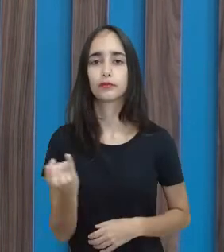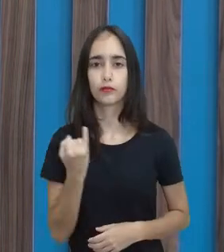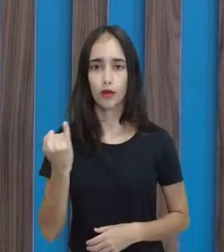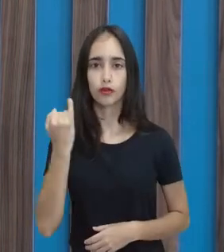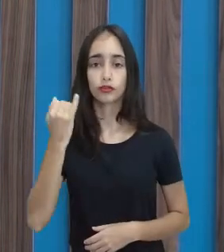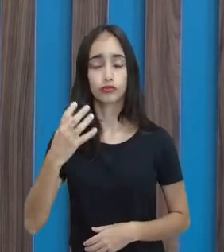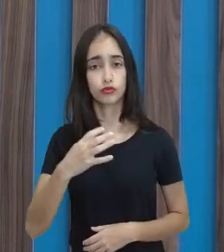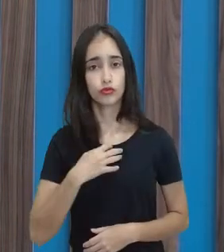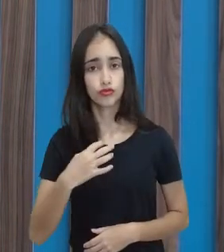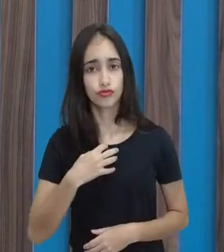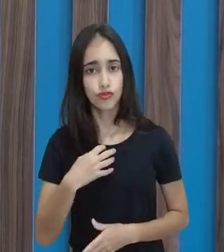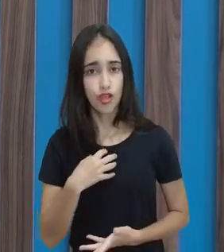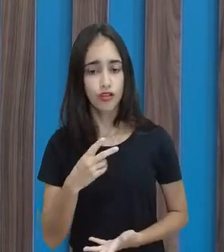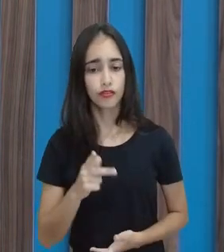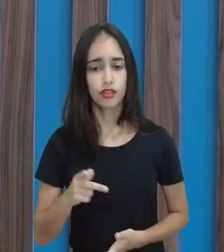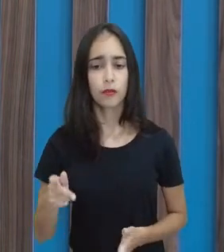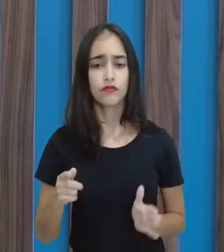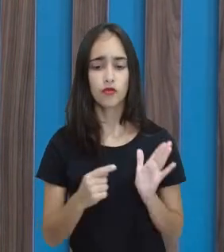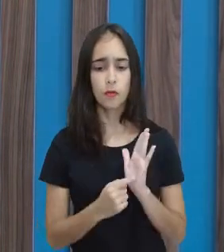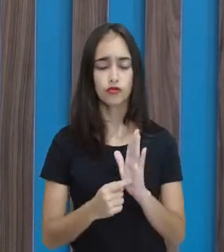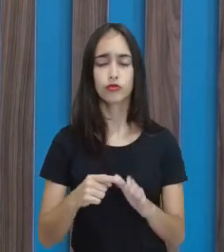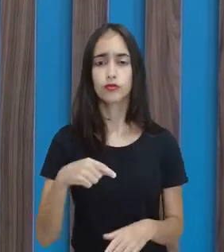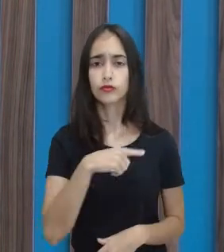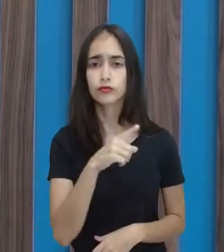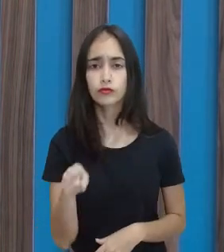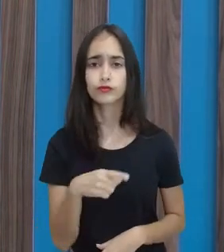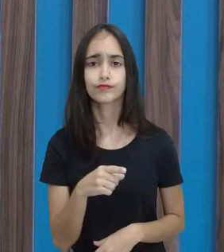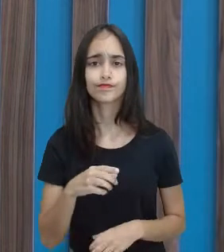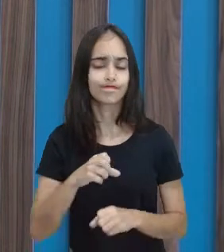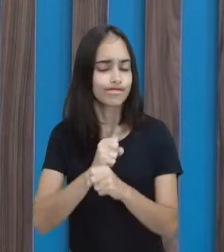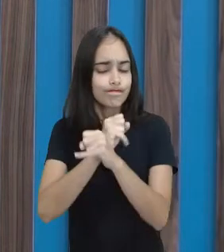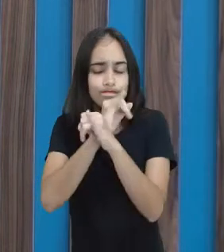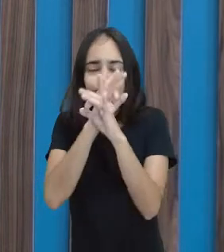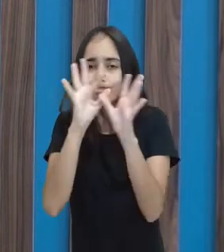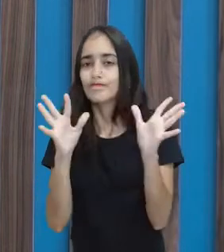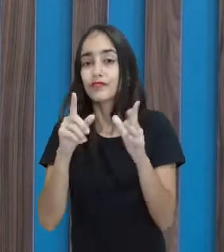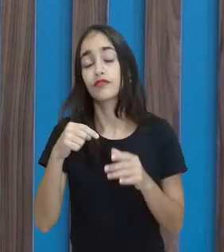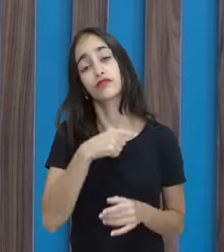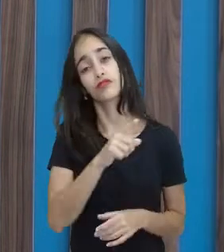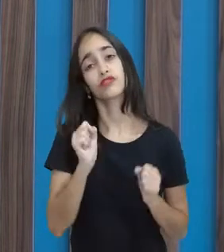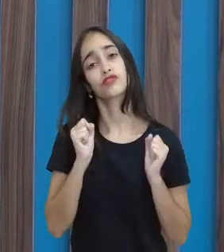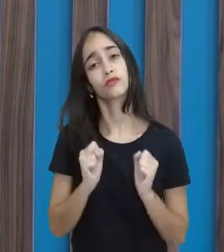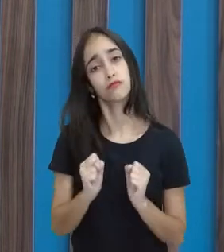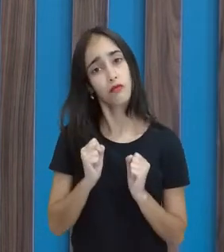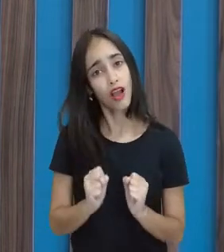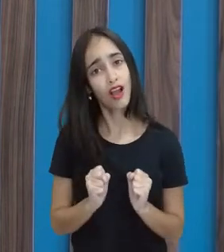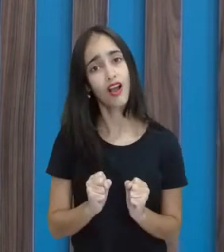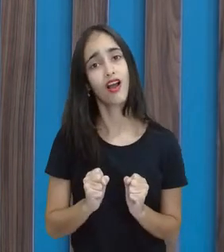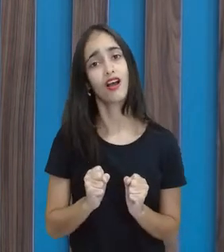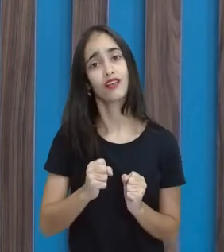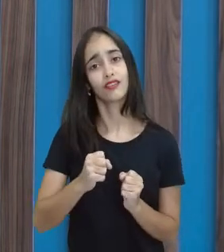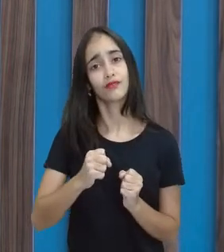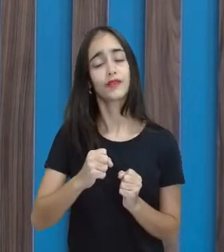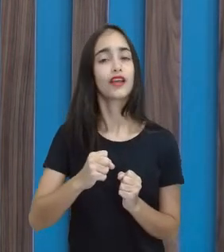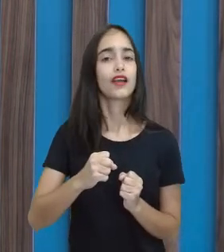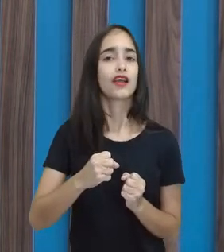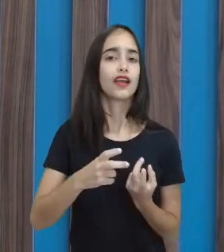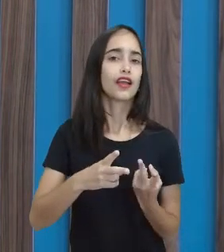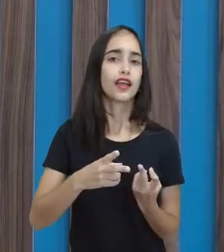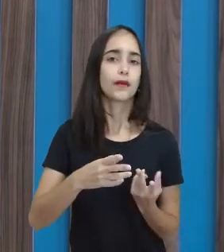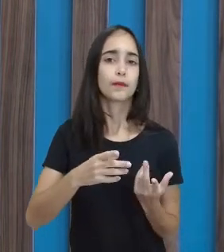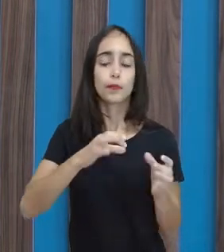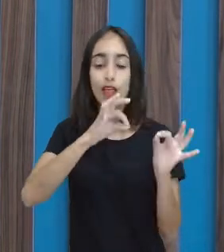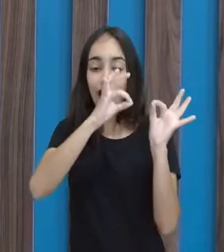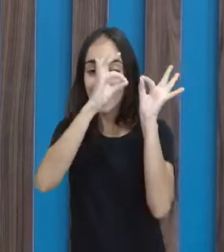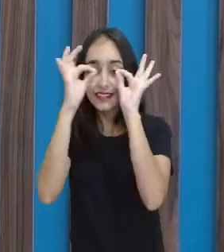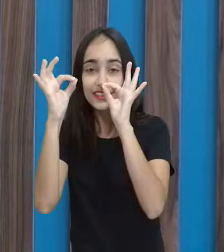para vocês está claro. E é como ela disse, vai lá nas aulas anteriores dela,